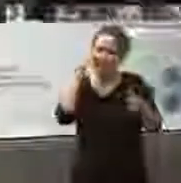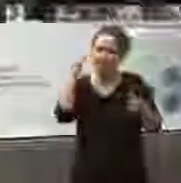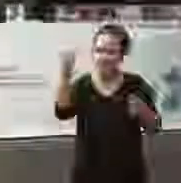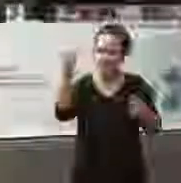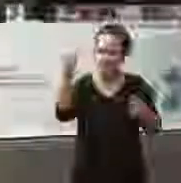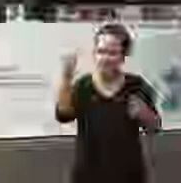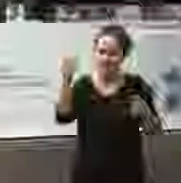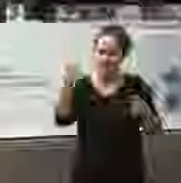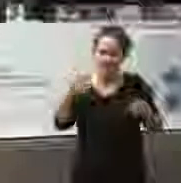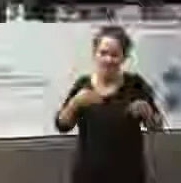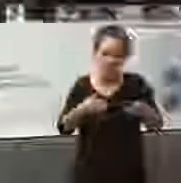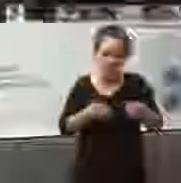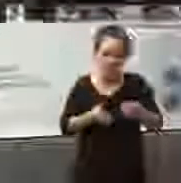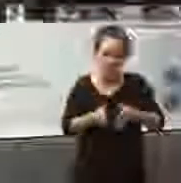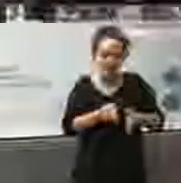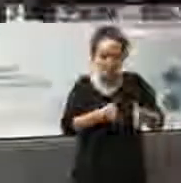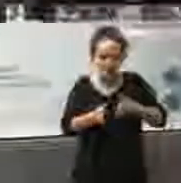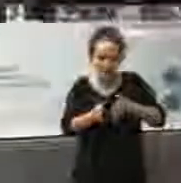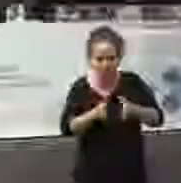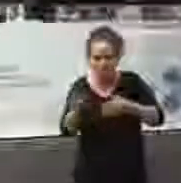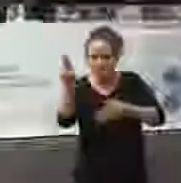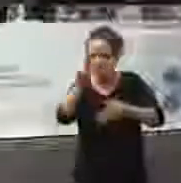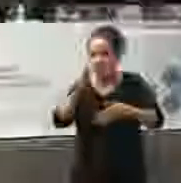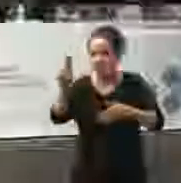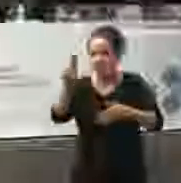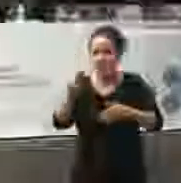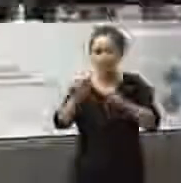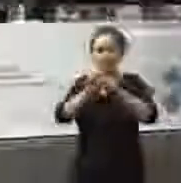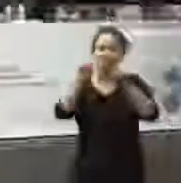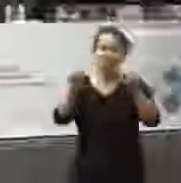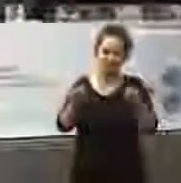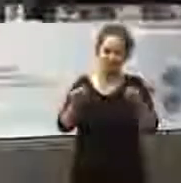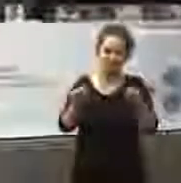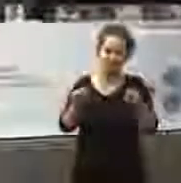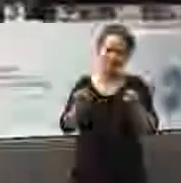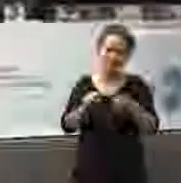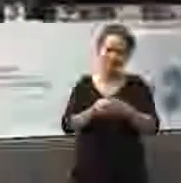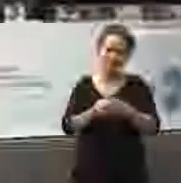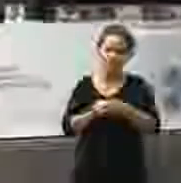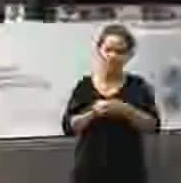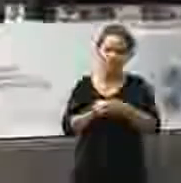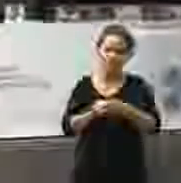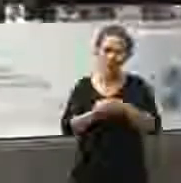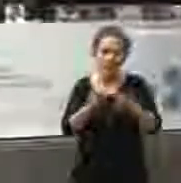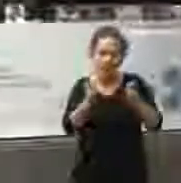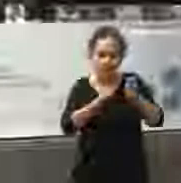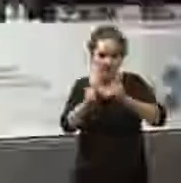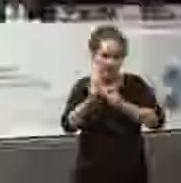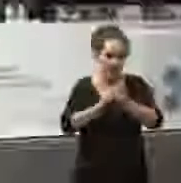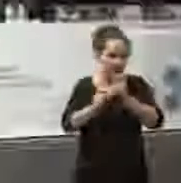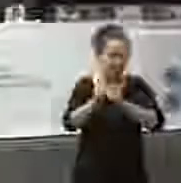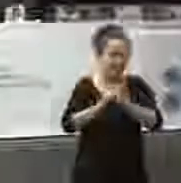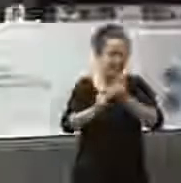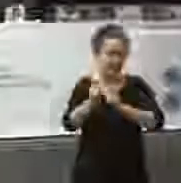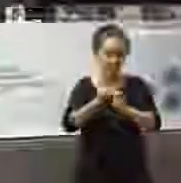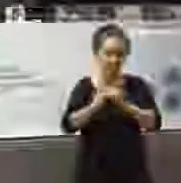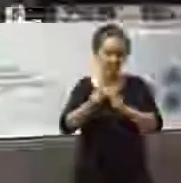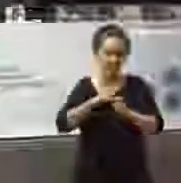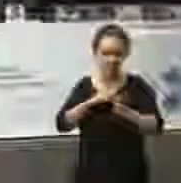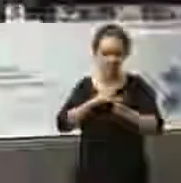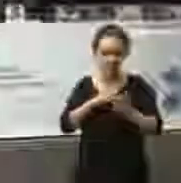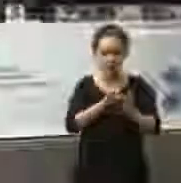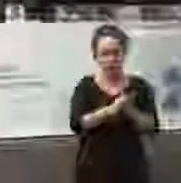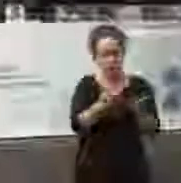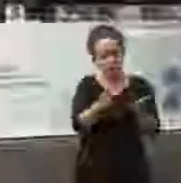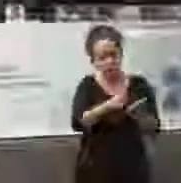equânime do paciente do usuário ao sistema a regulação inclusive tem o manual do conaes a